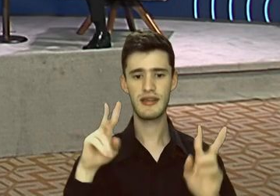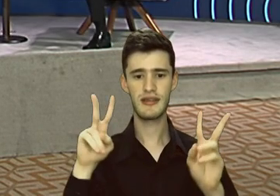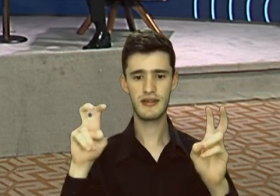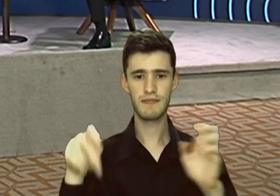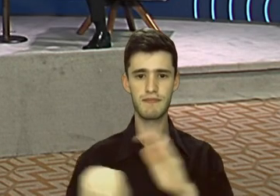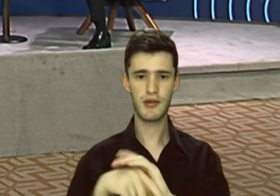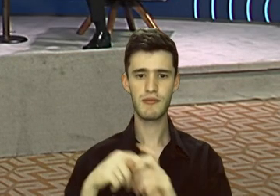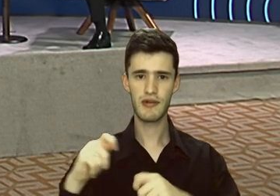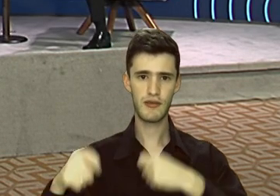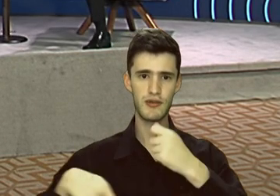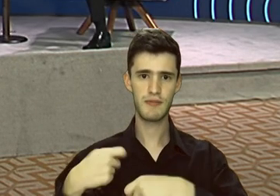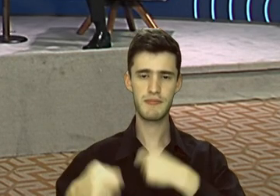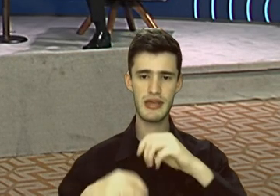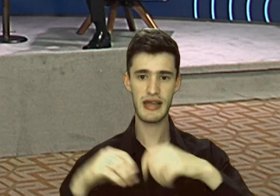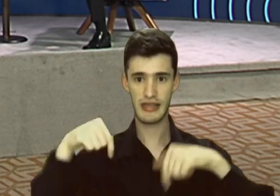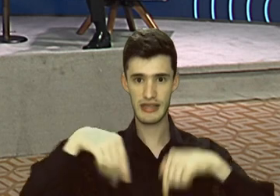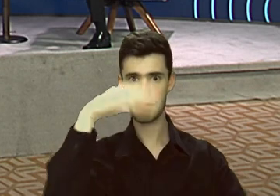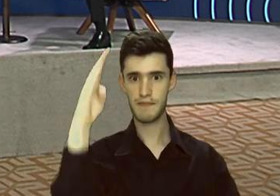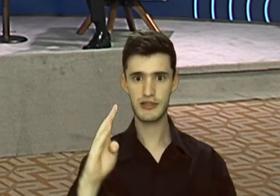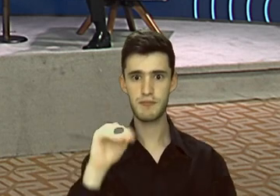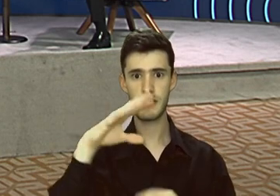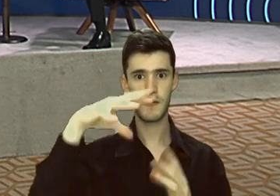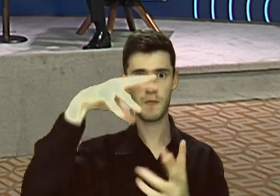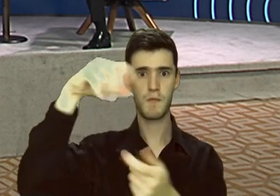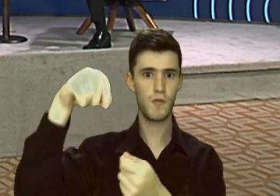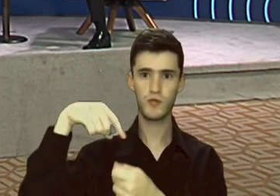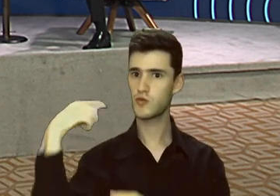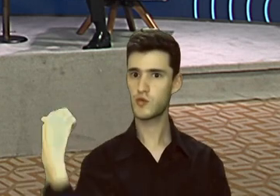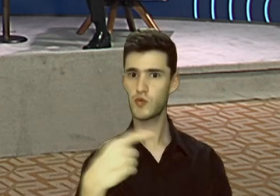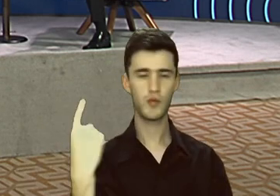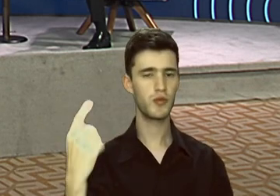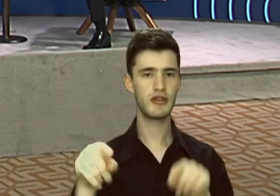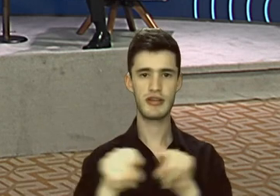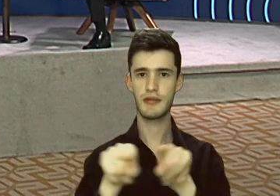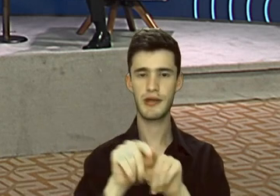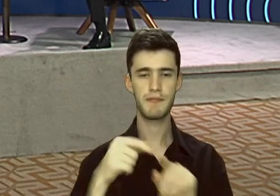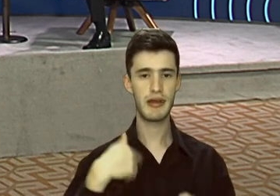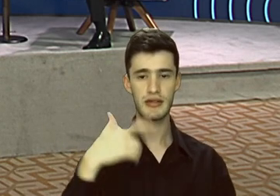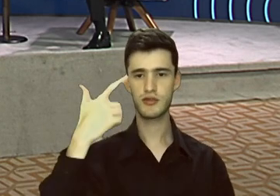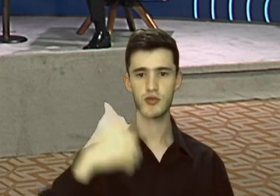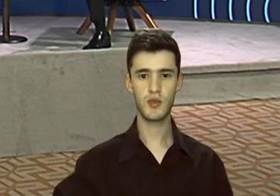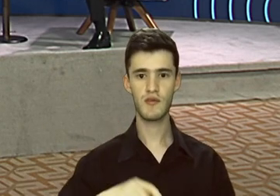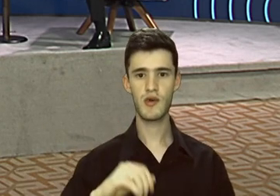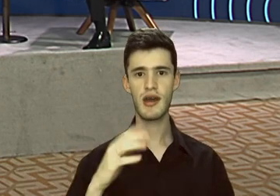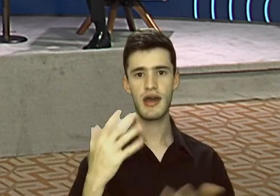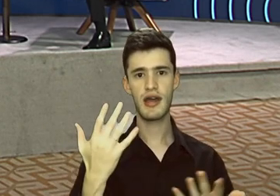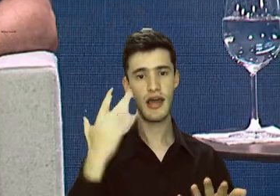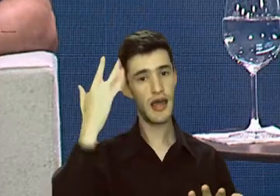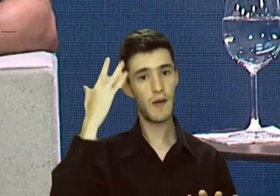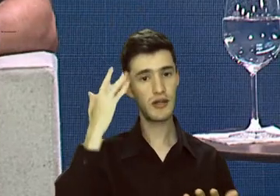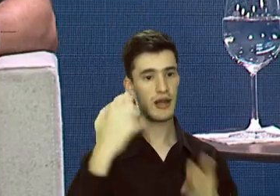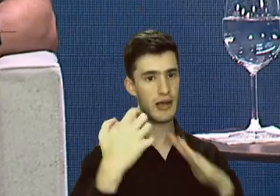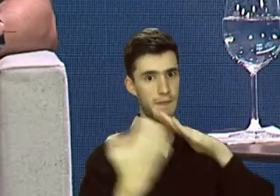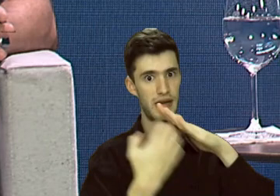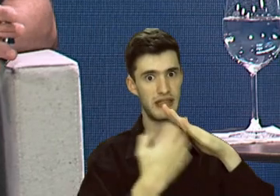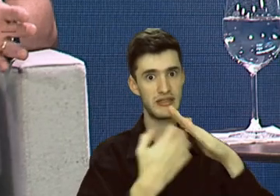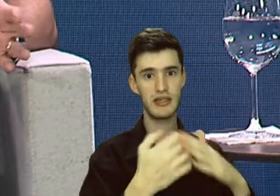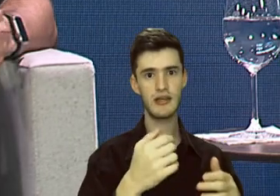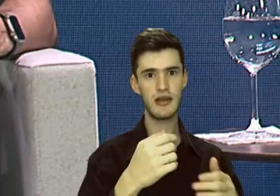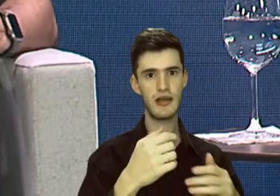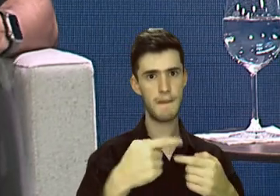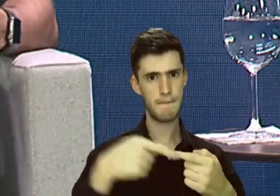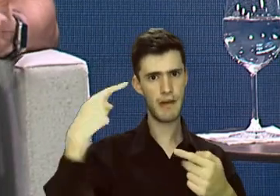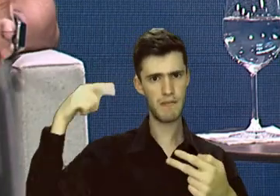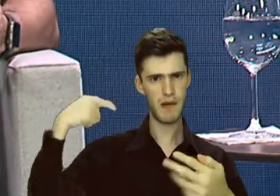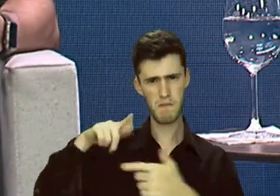mundo também né mas de novo acho que quem conseguiu passar essas rebentações aí né de a gente passou